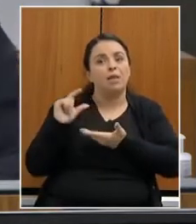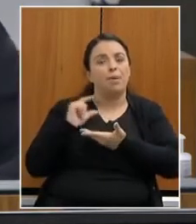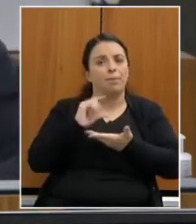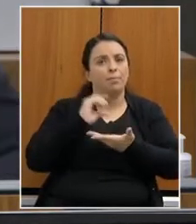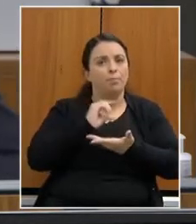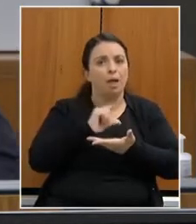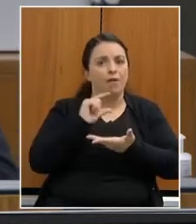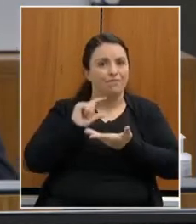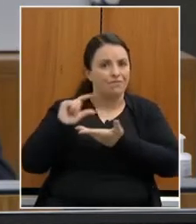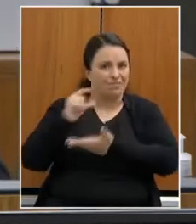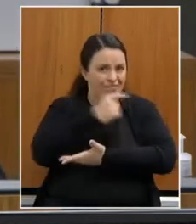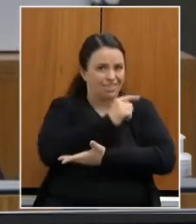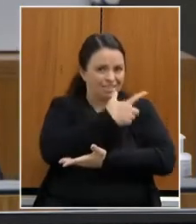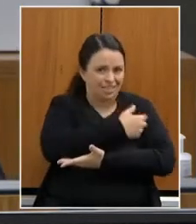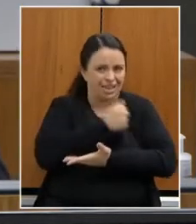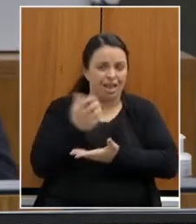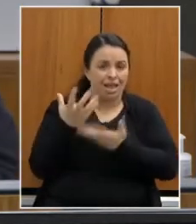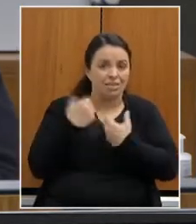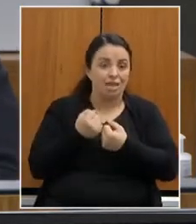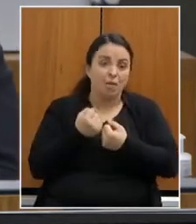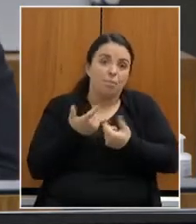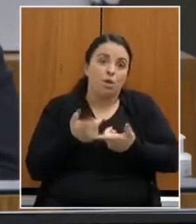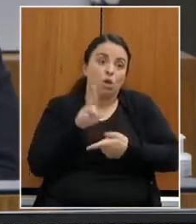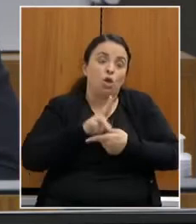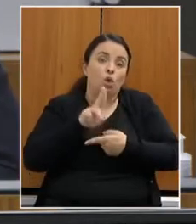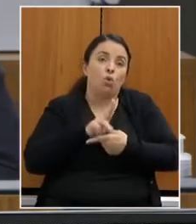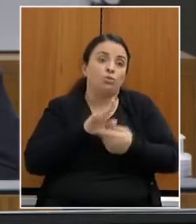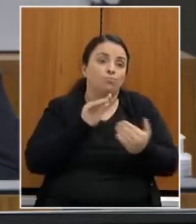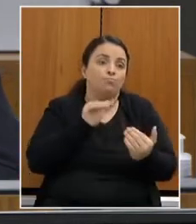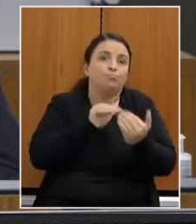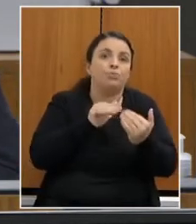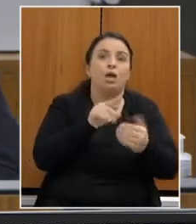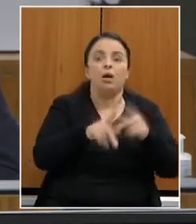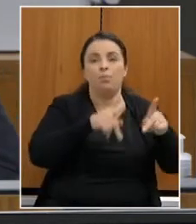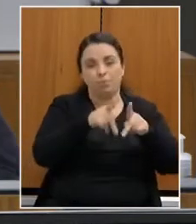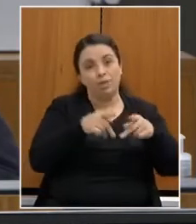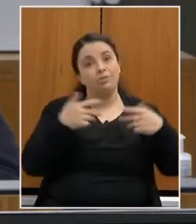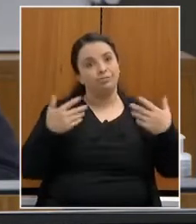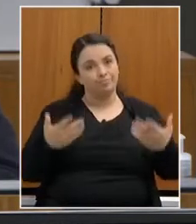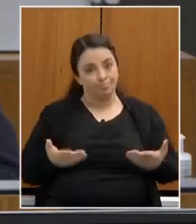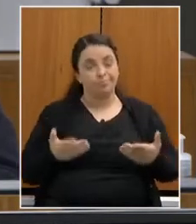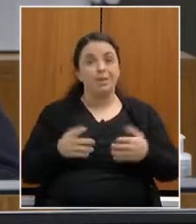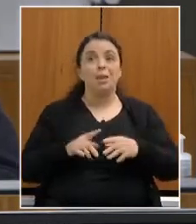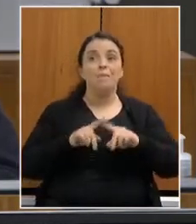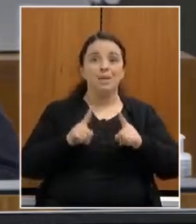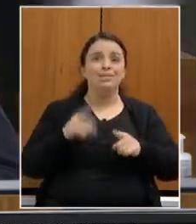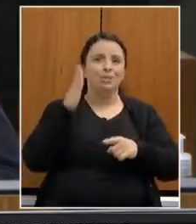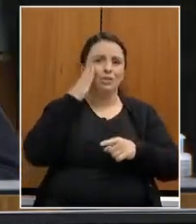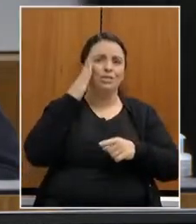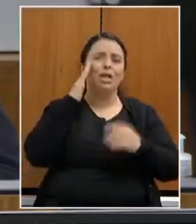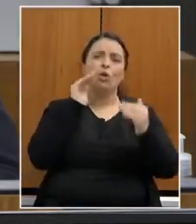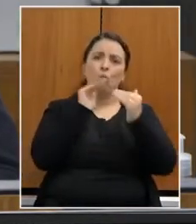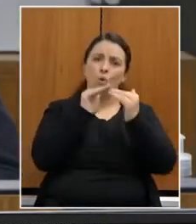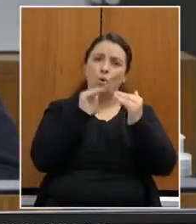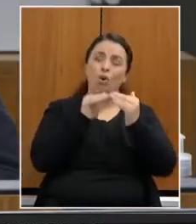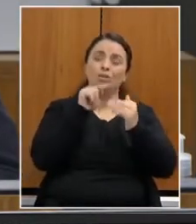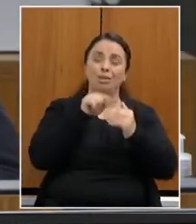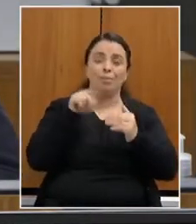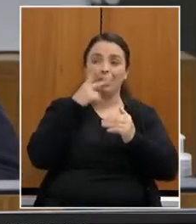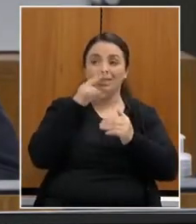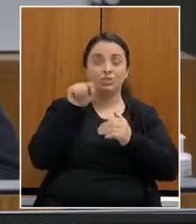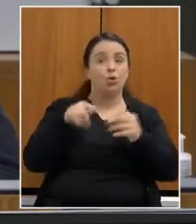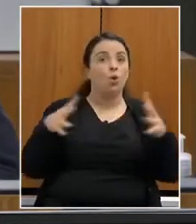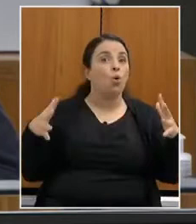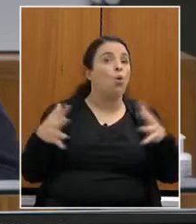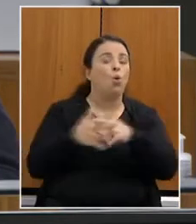mas concordo com o senhor doutor Paulo deputado que isso causa confusão e o que a secretarista da auto